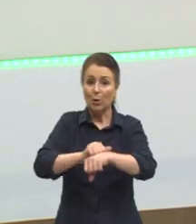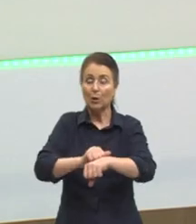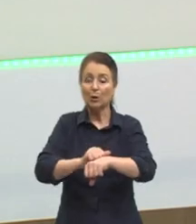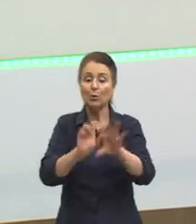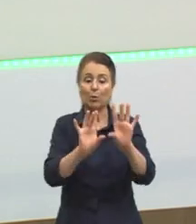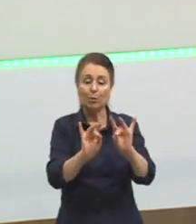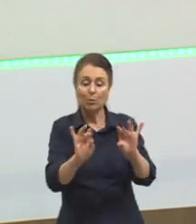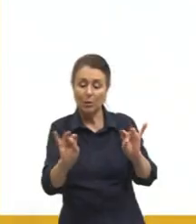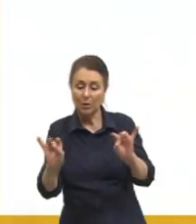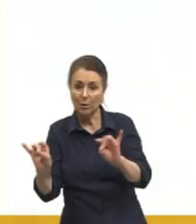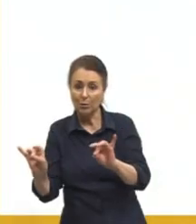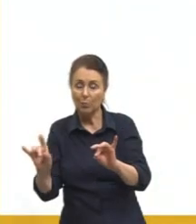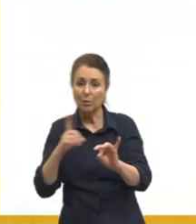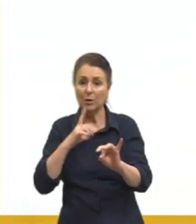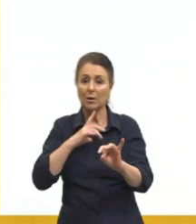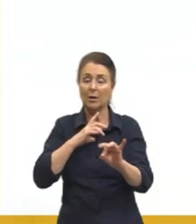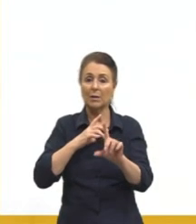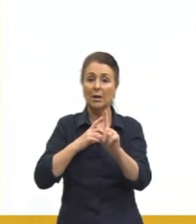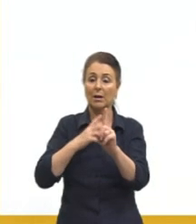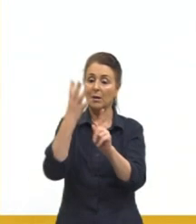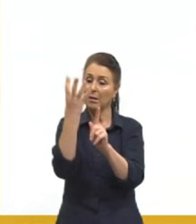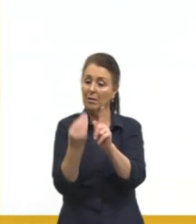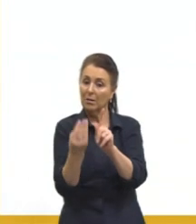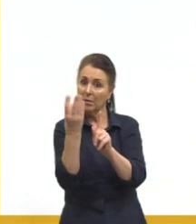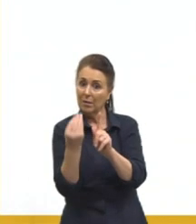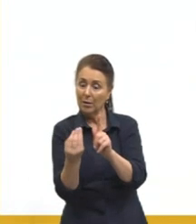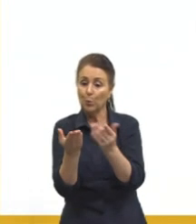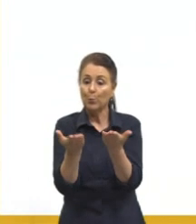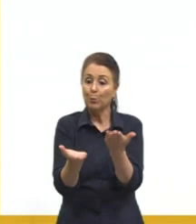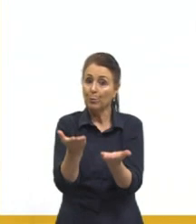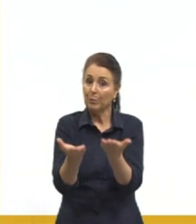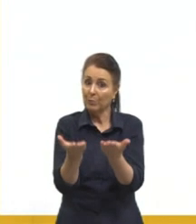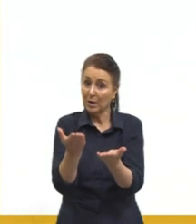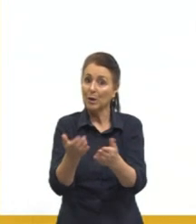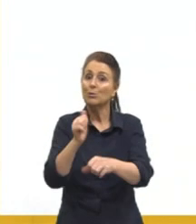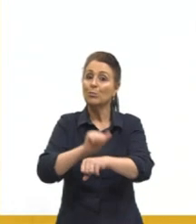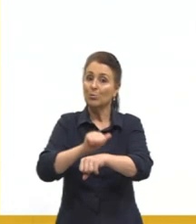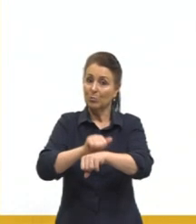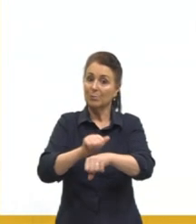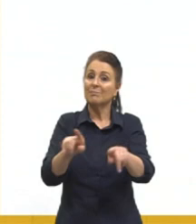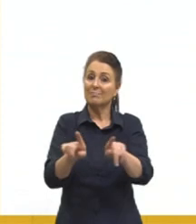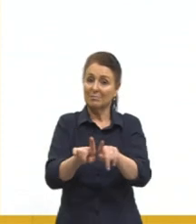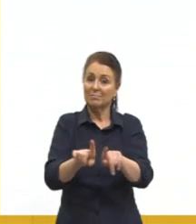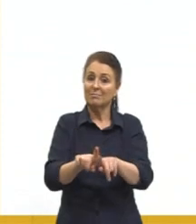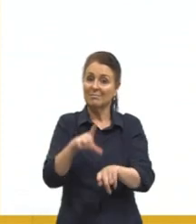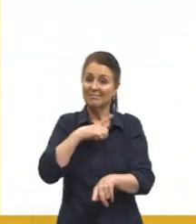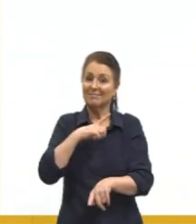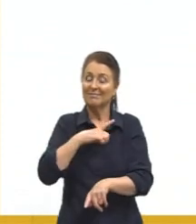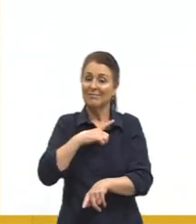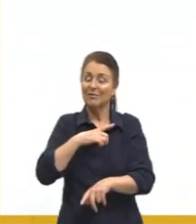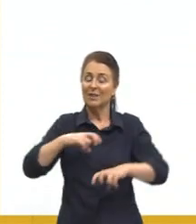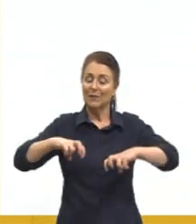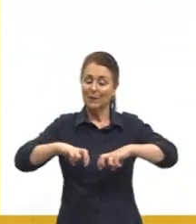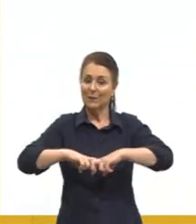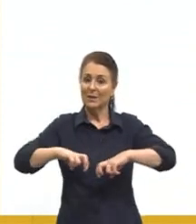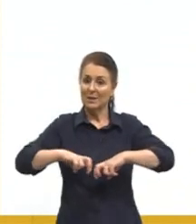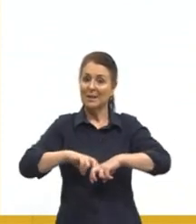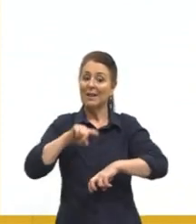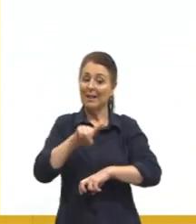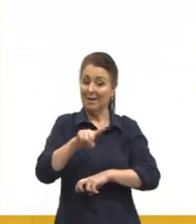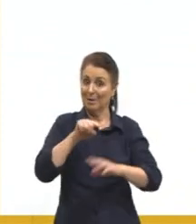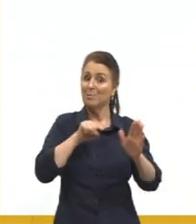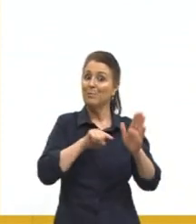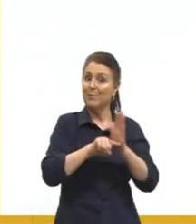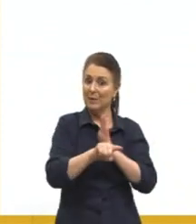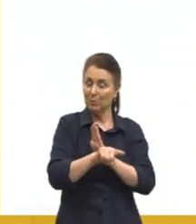trabalha a força da gravidade a força peso né dos sólidos por isso que também acaba entrando um pouco de física questão